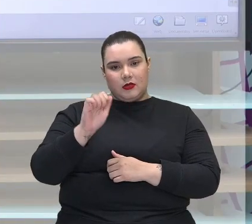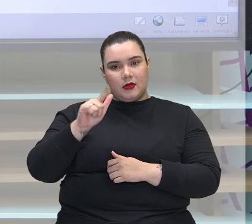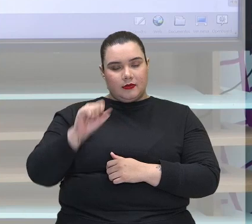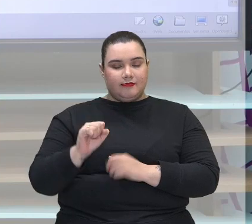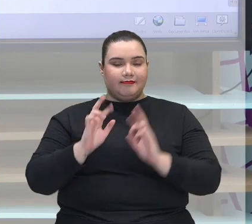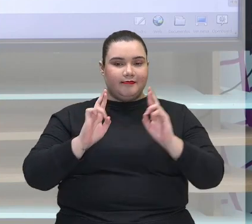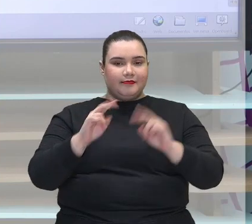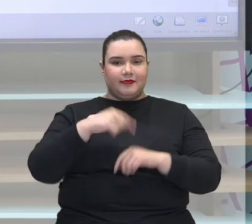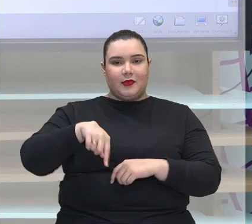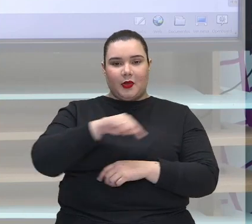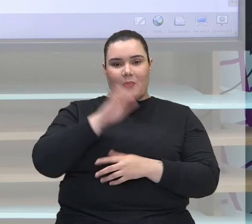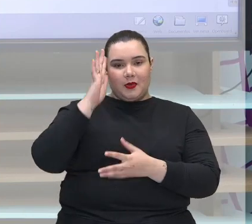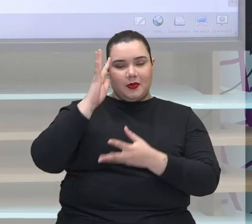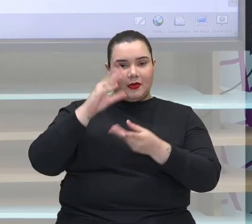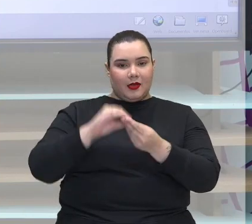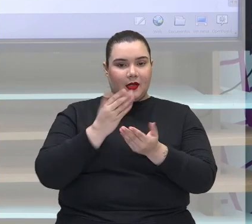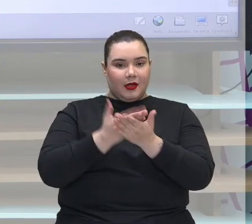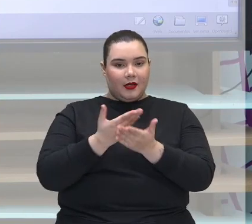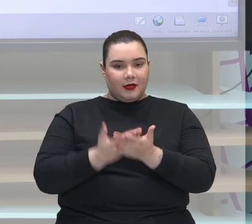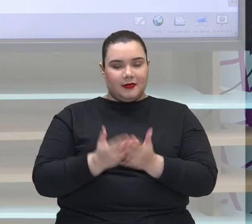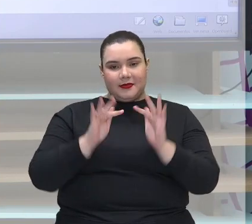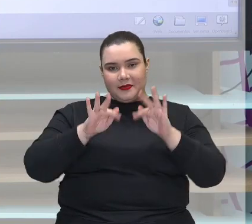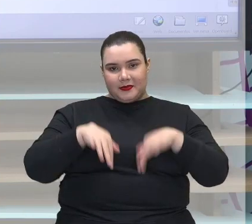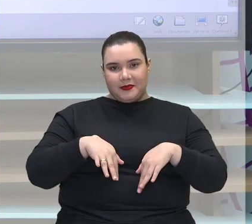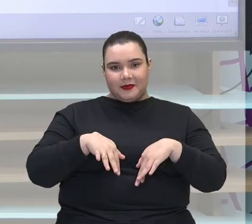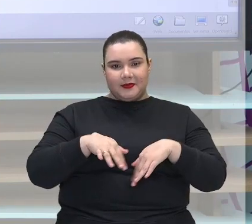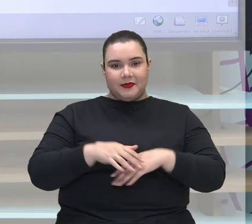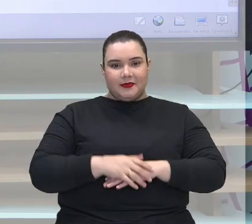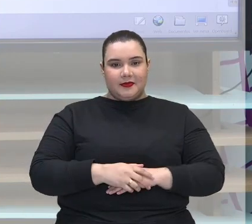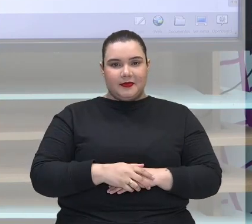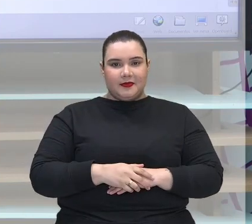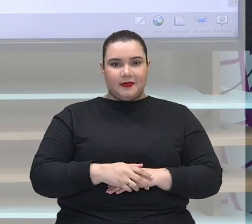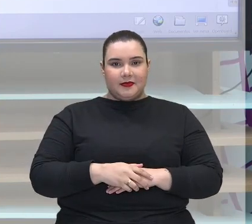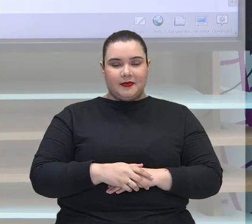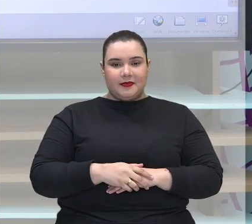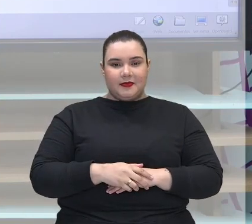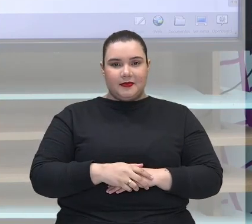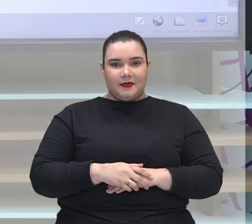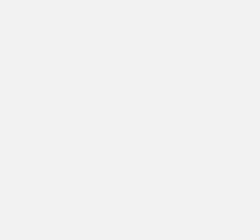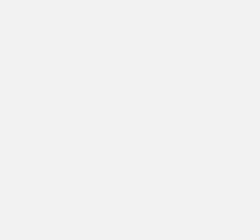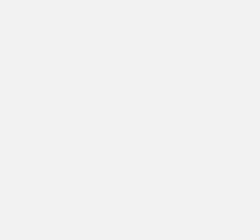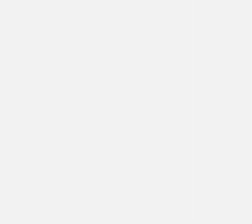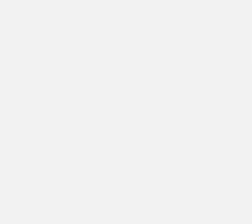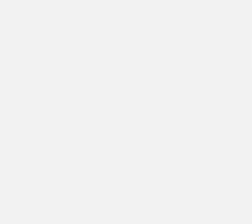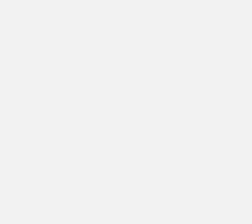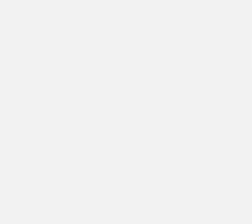que vocês tenham compreendido a nossa aula e essa foi a aula sobre o teorema de Tales.